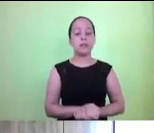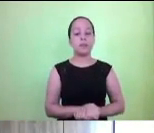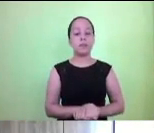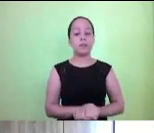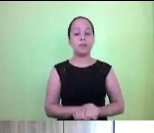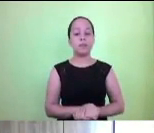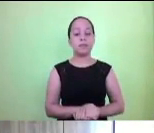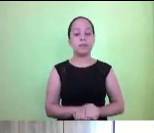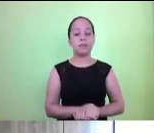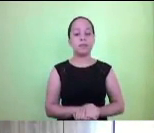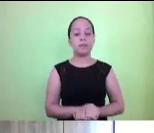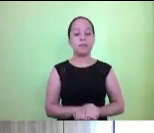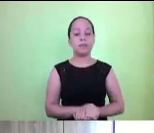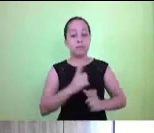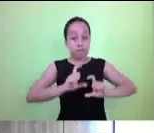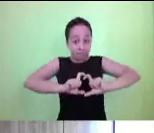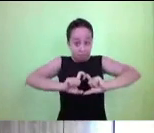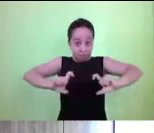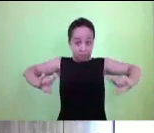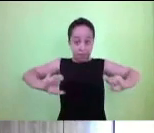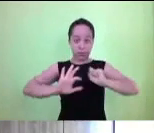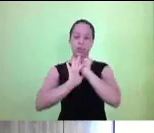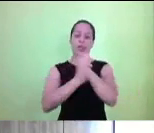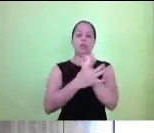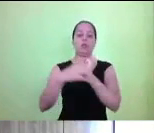e a semente utilizada.